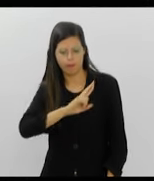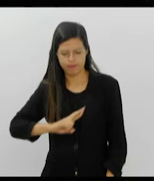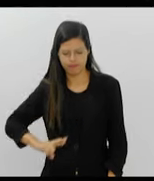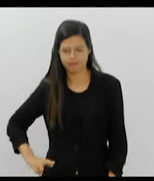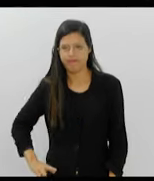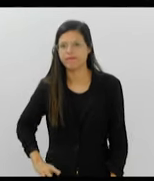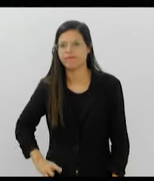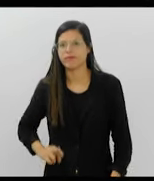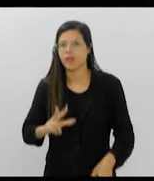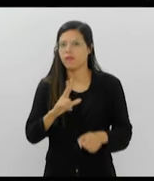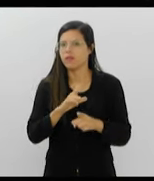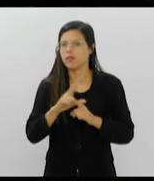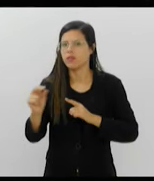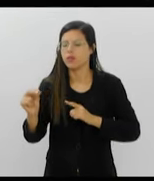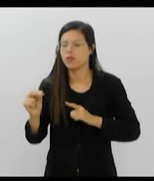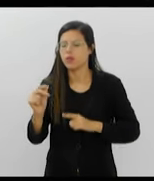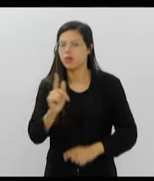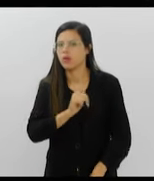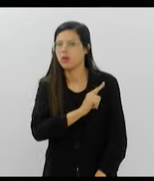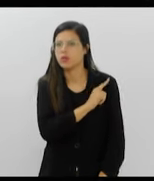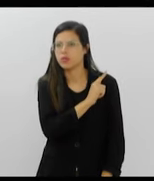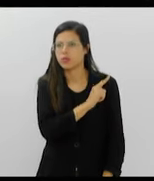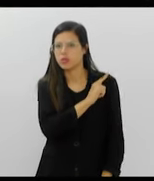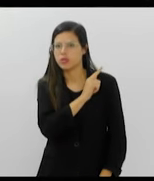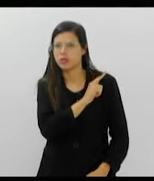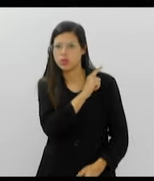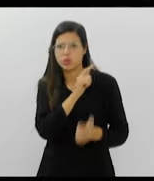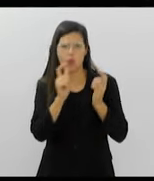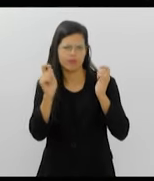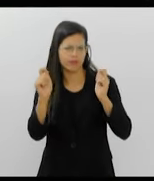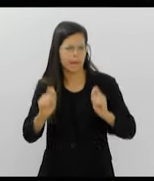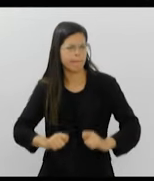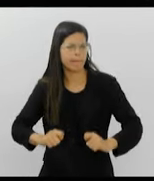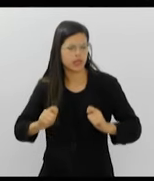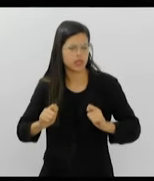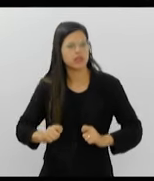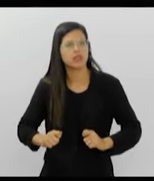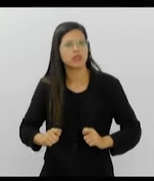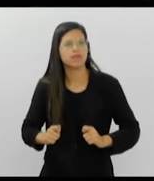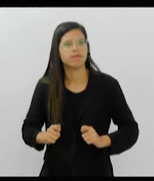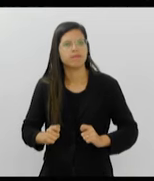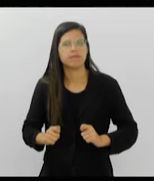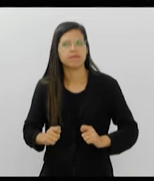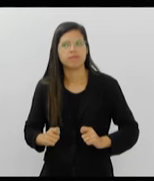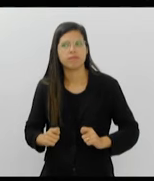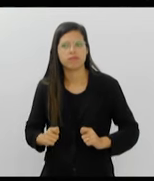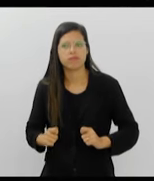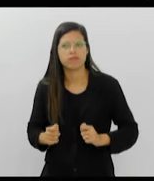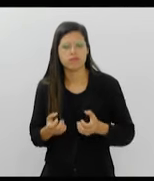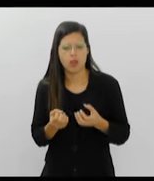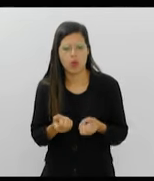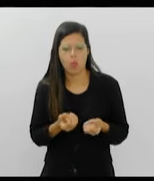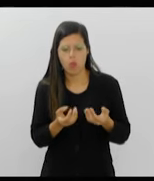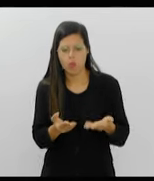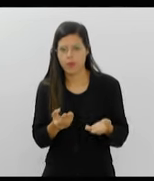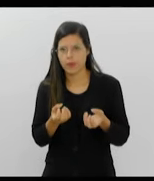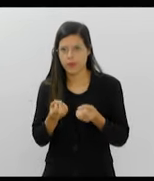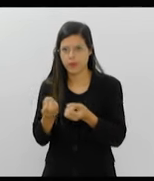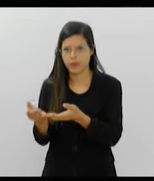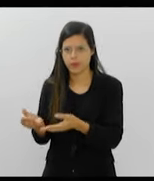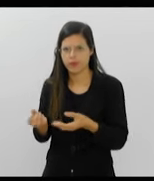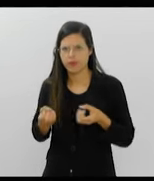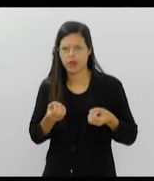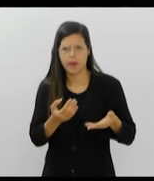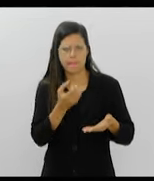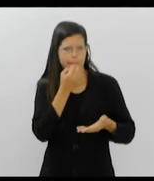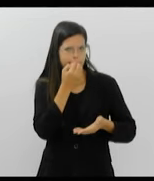vitória de um gestor competente com um volume de entregas muito grande